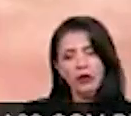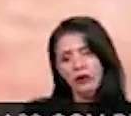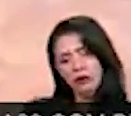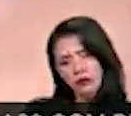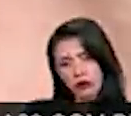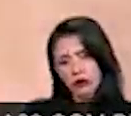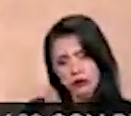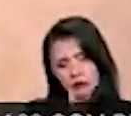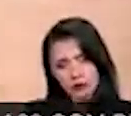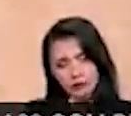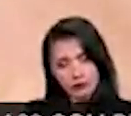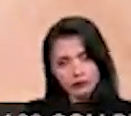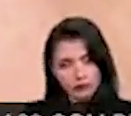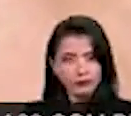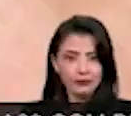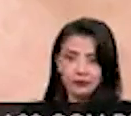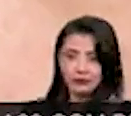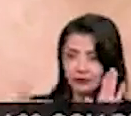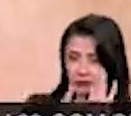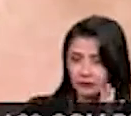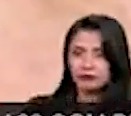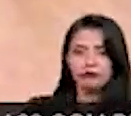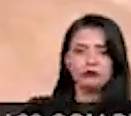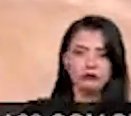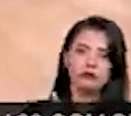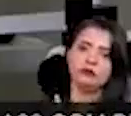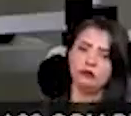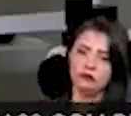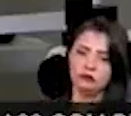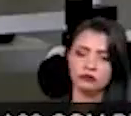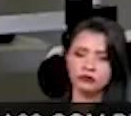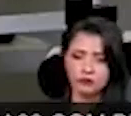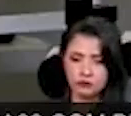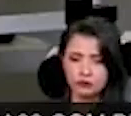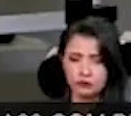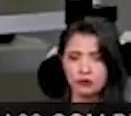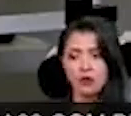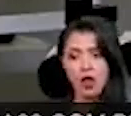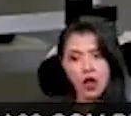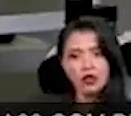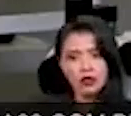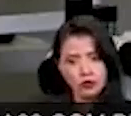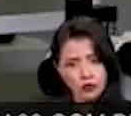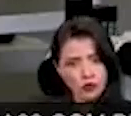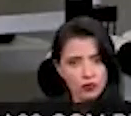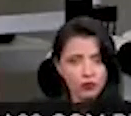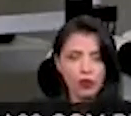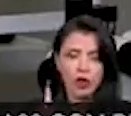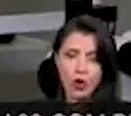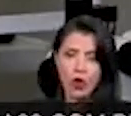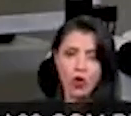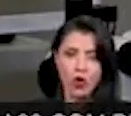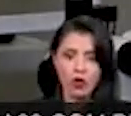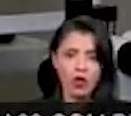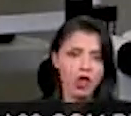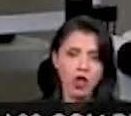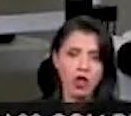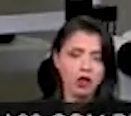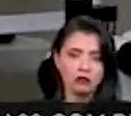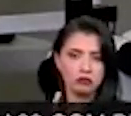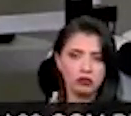ser preservadas por até 15 dias. É uma doação que não causa